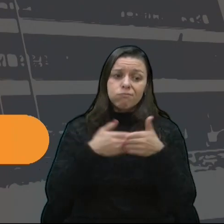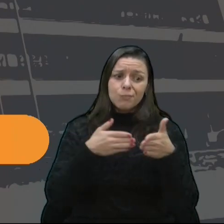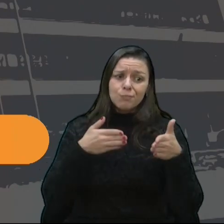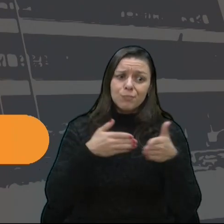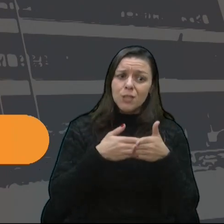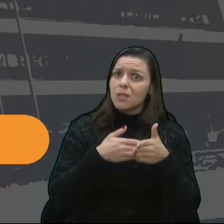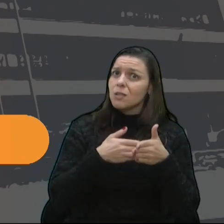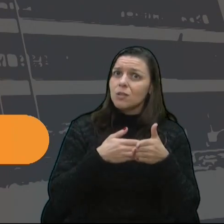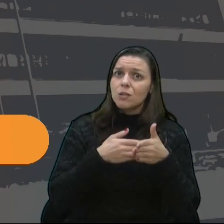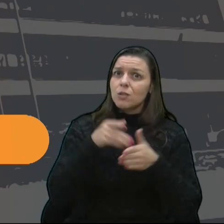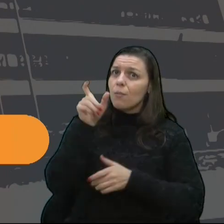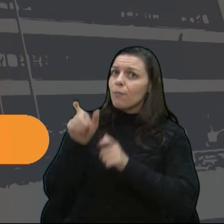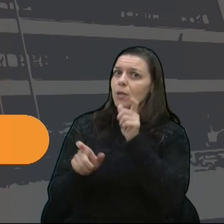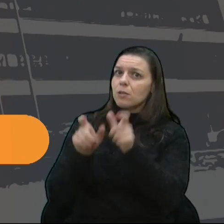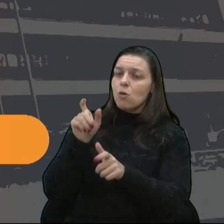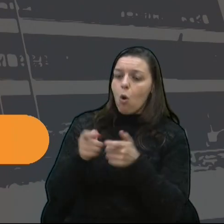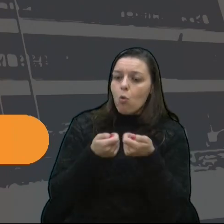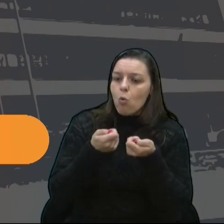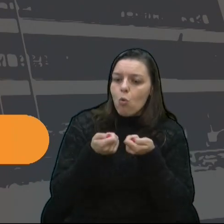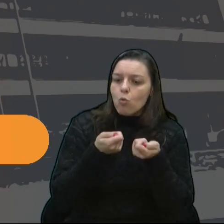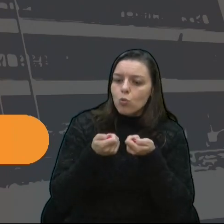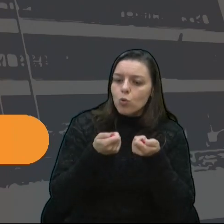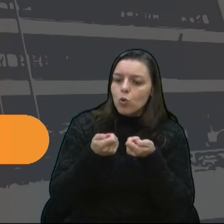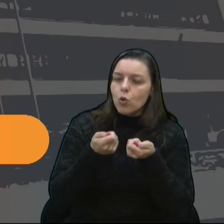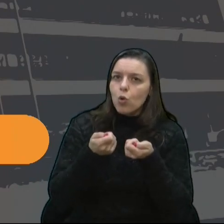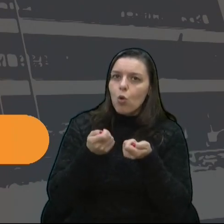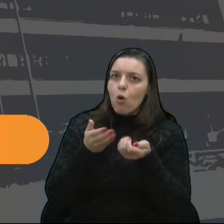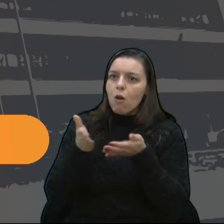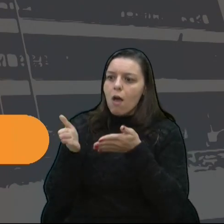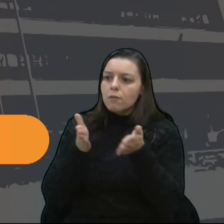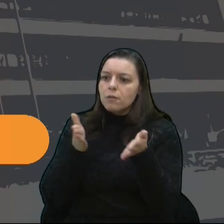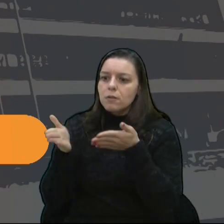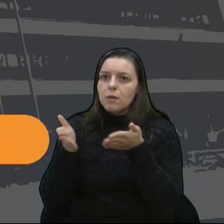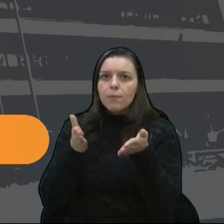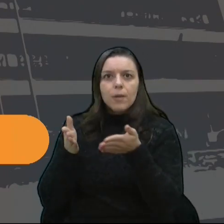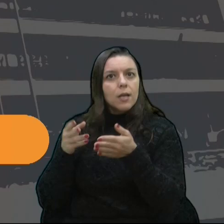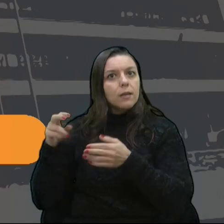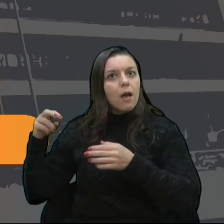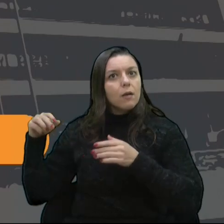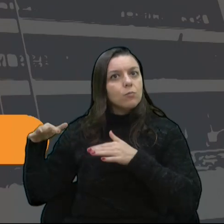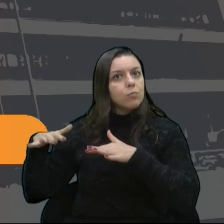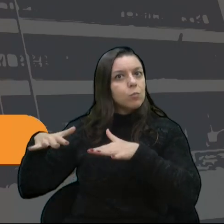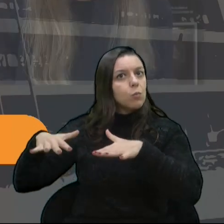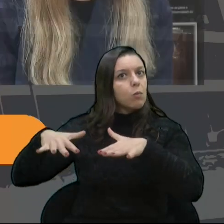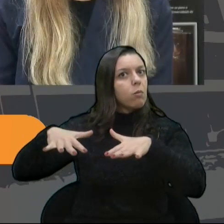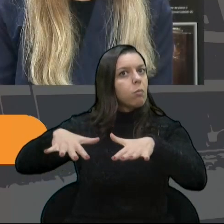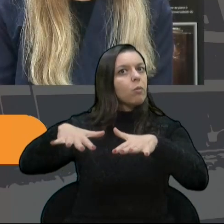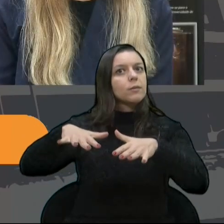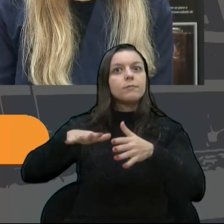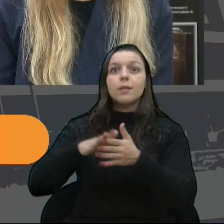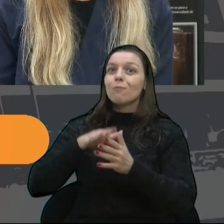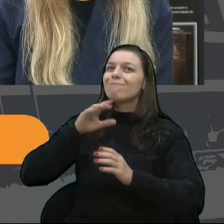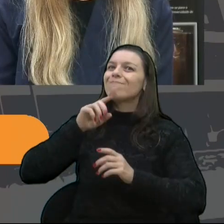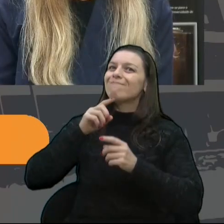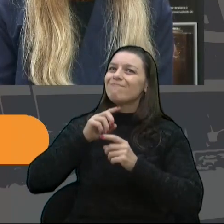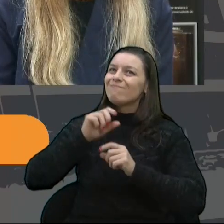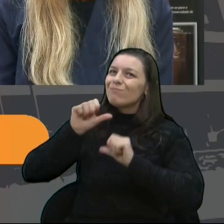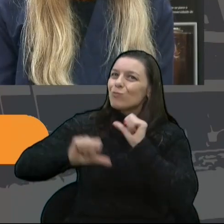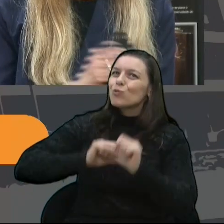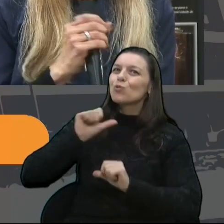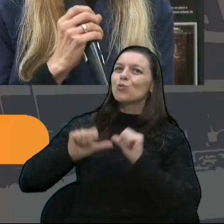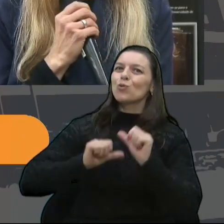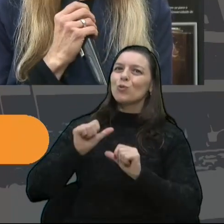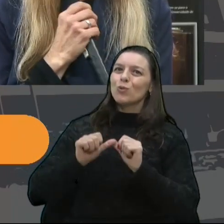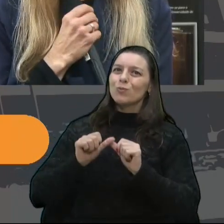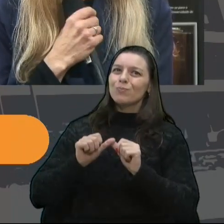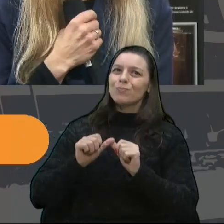lojas. A gente precisa controlar o acesso de clientes nas lojas. Então, mudou completamente a comunicação desse cliente. Tudo que a